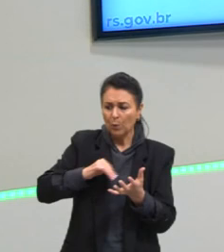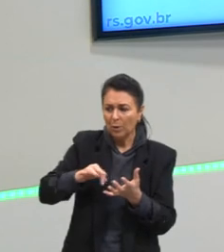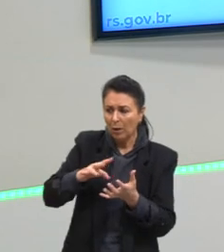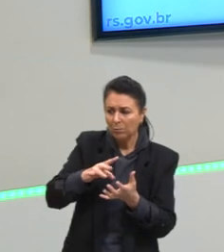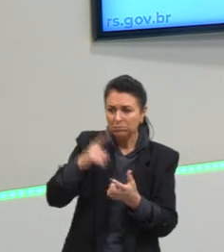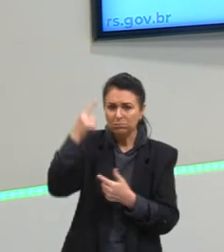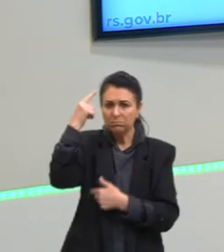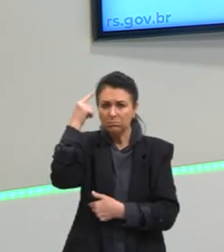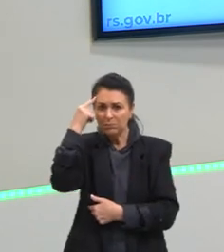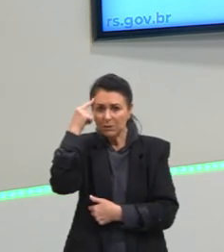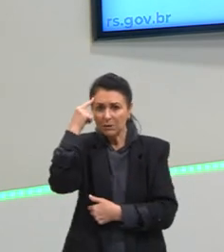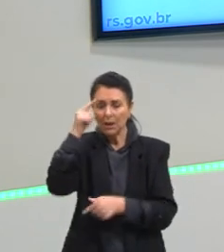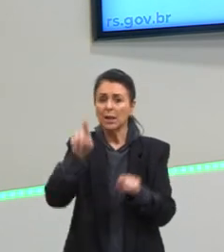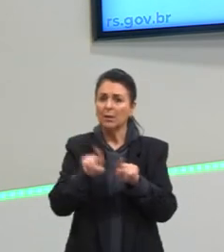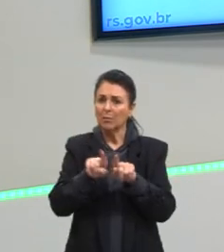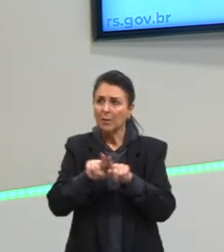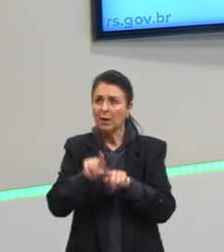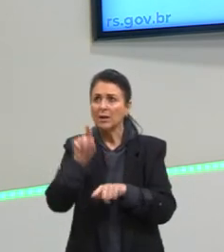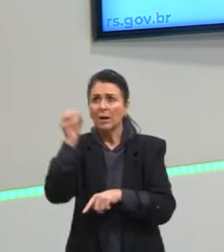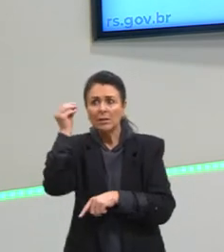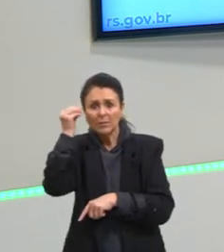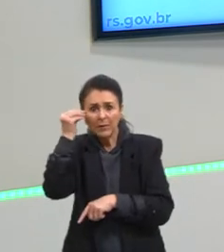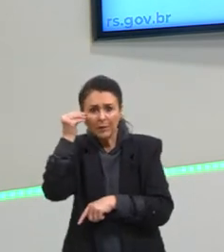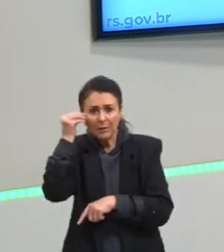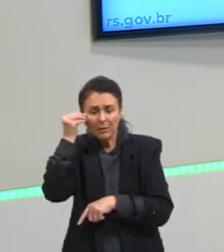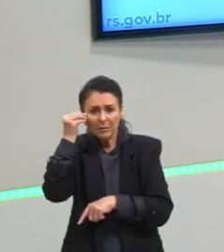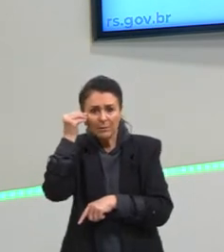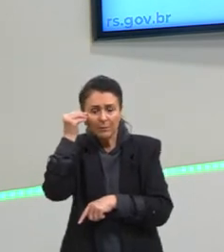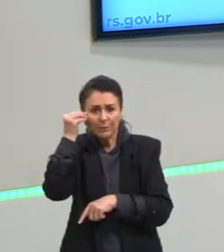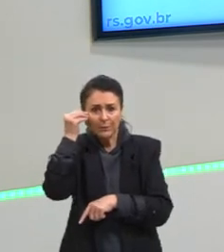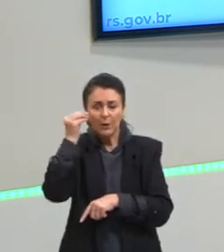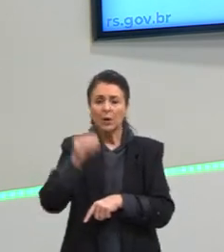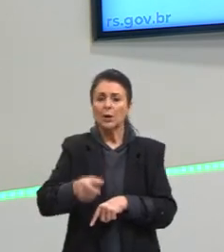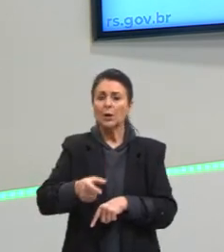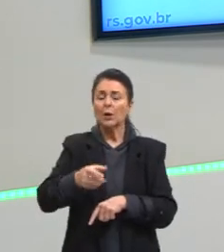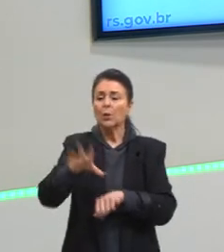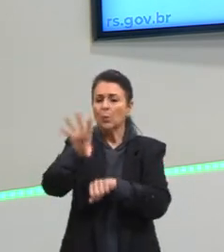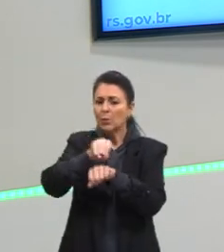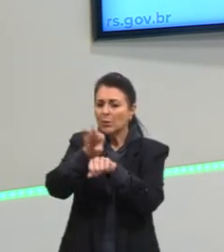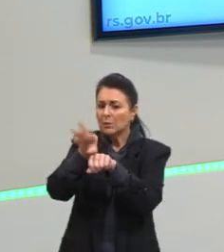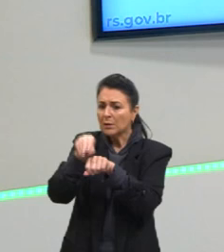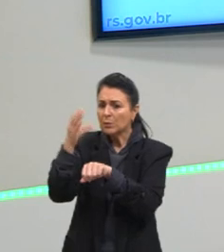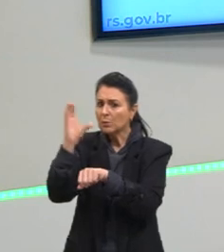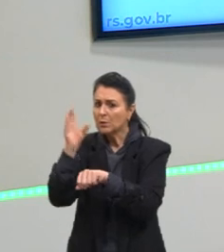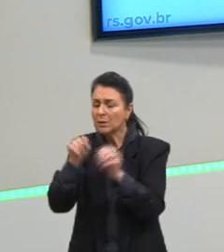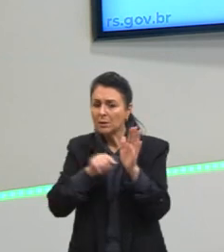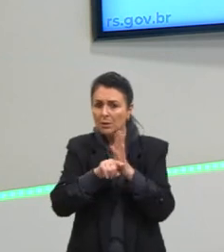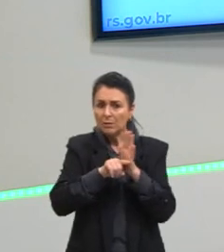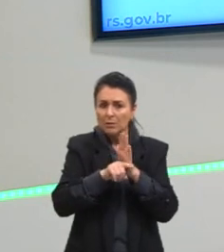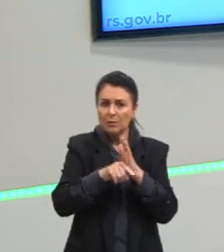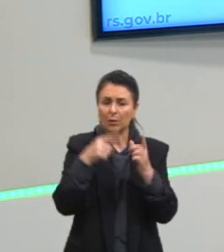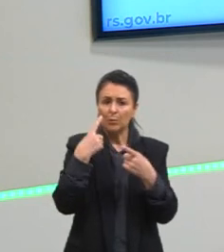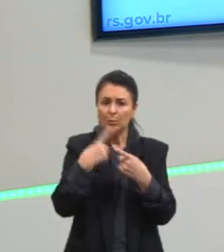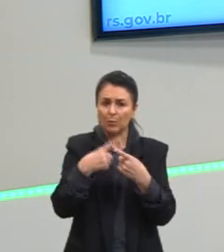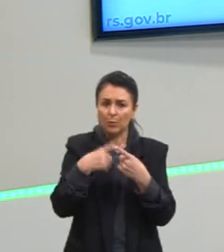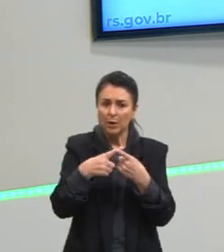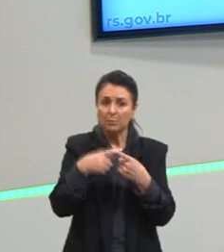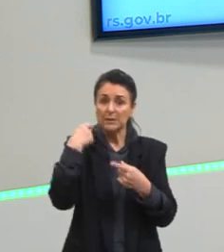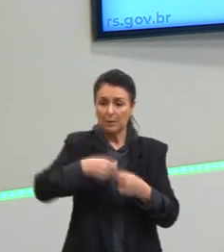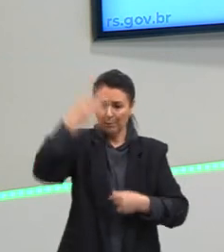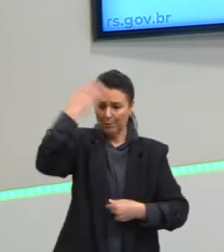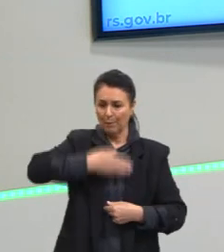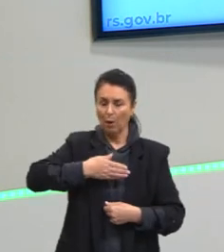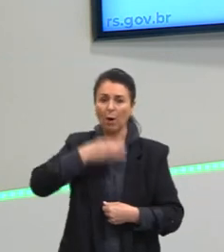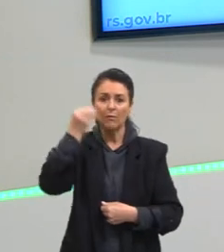no âmbito da experiência portão também não é importante para Stories conhecimento científico pois admite provas empíricas